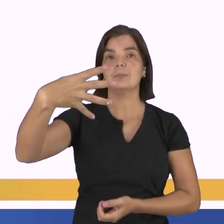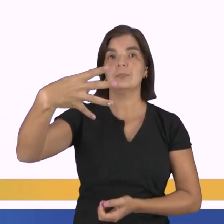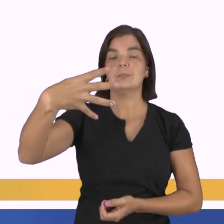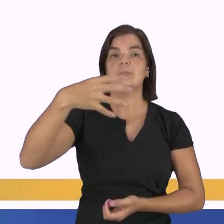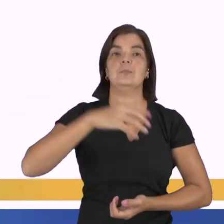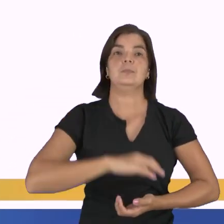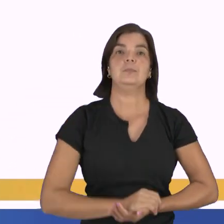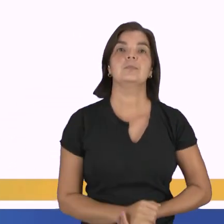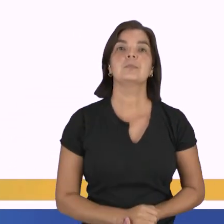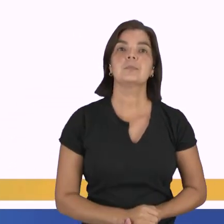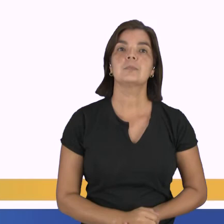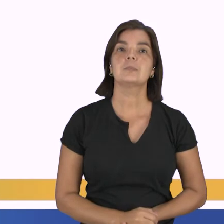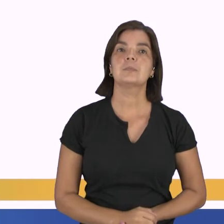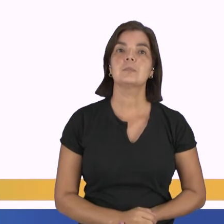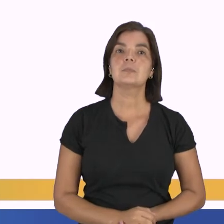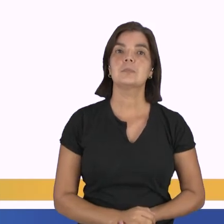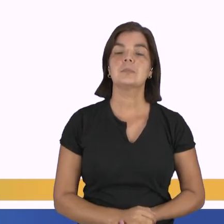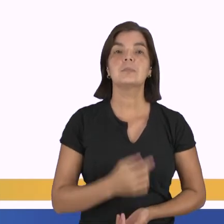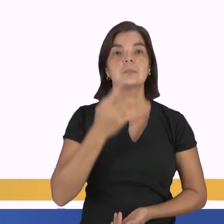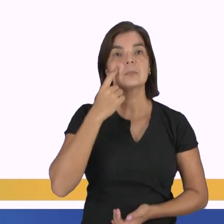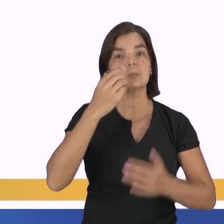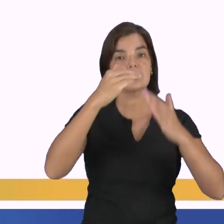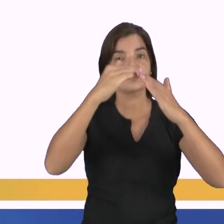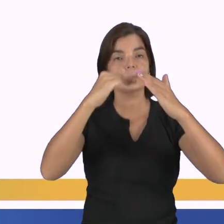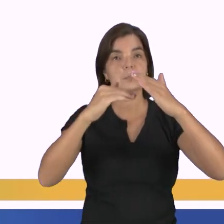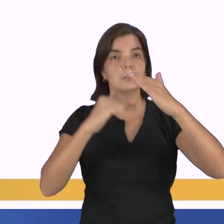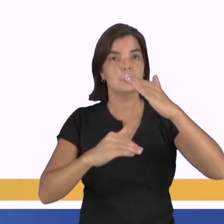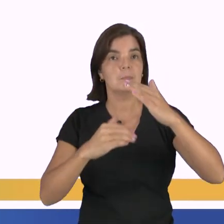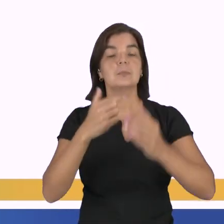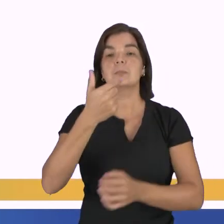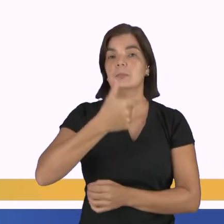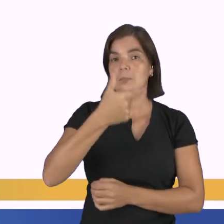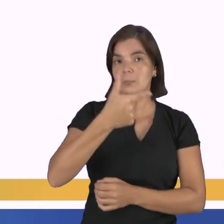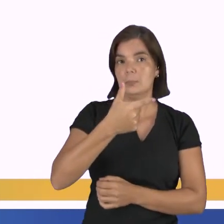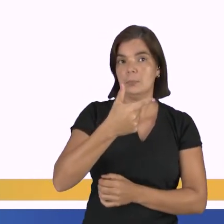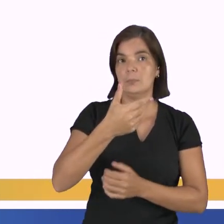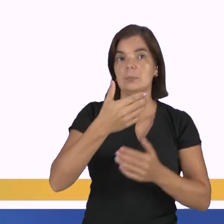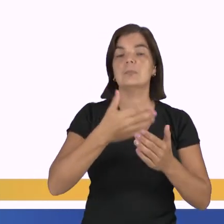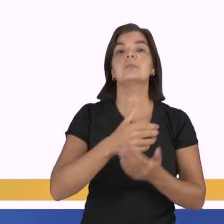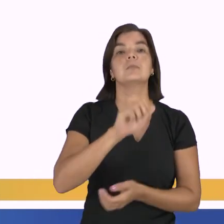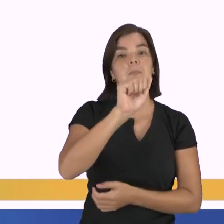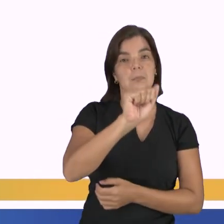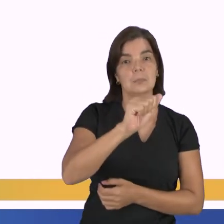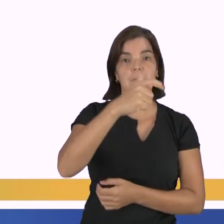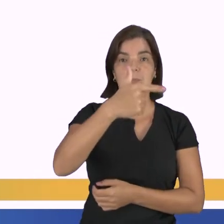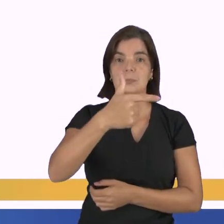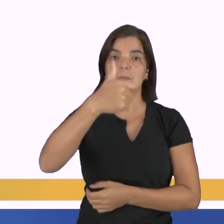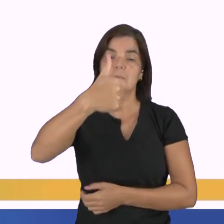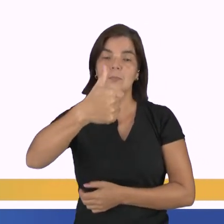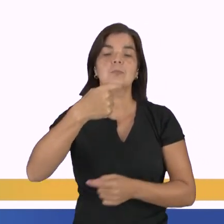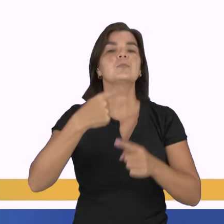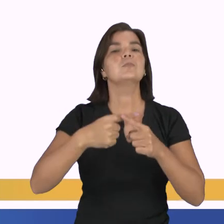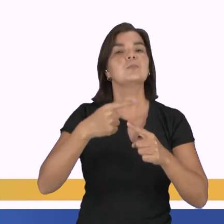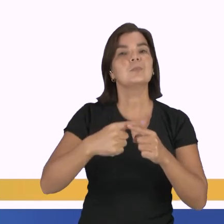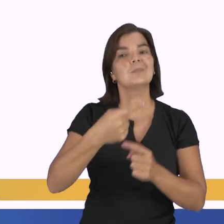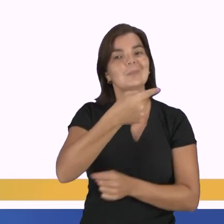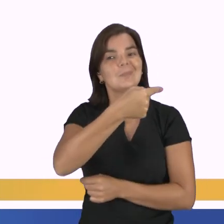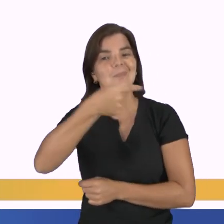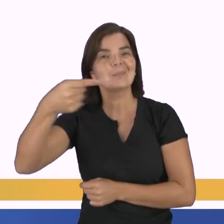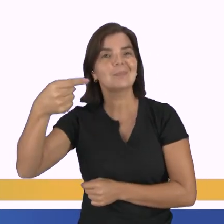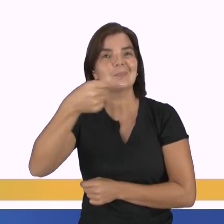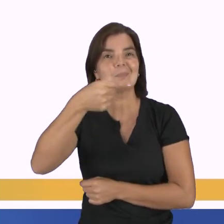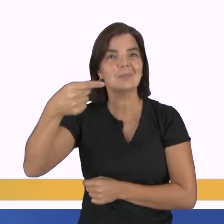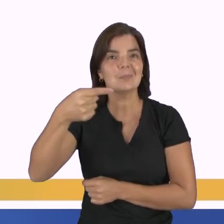primeira linha quarta coluna A que respectivamente como é a segunda linha aí aqui já passa a ser a 21 porque a 21